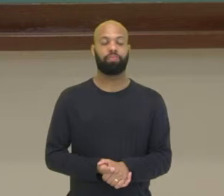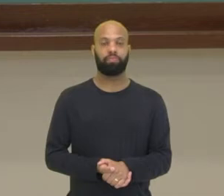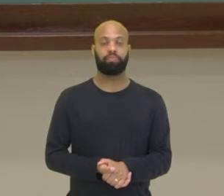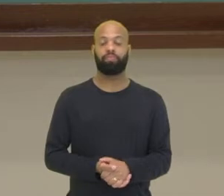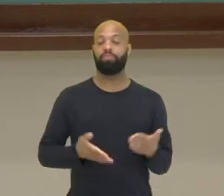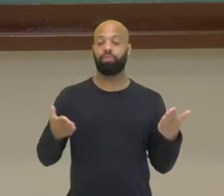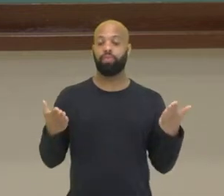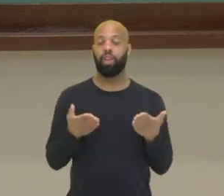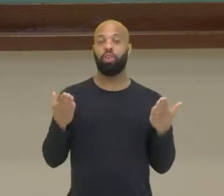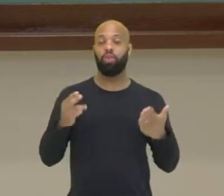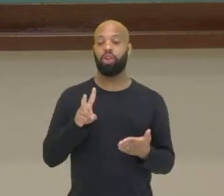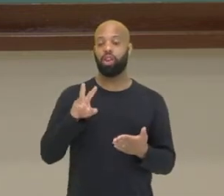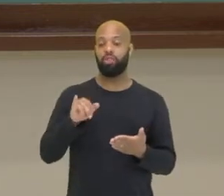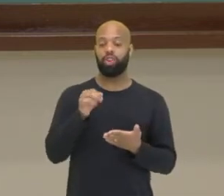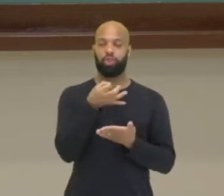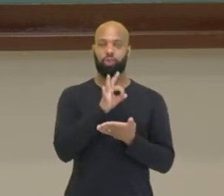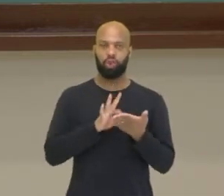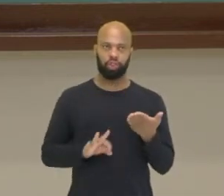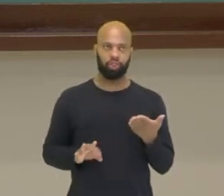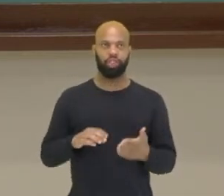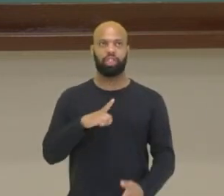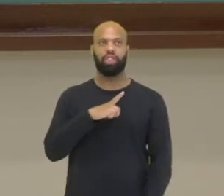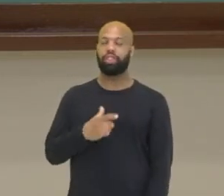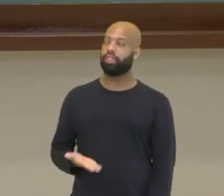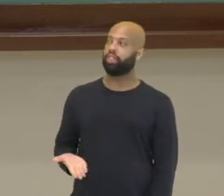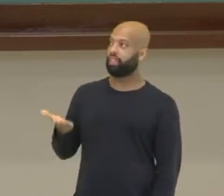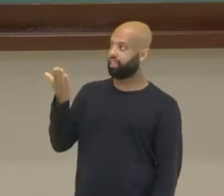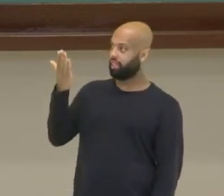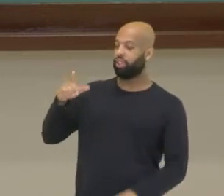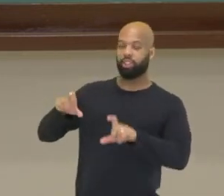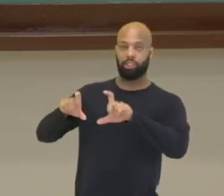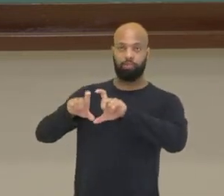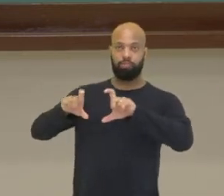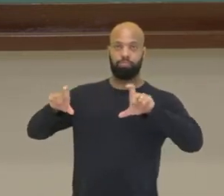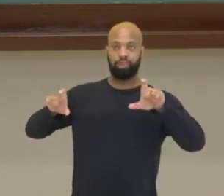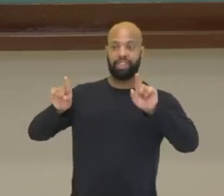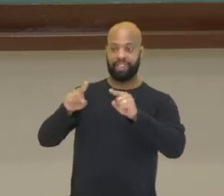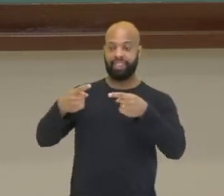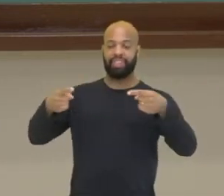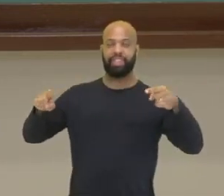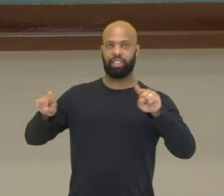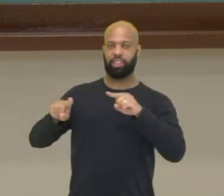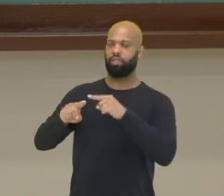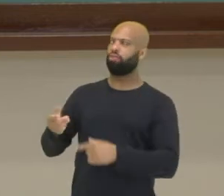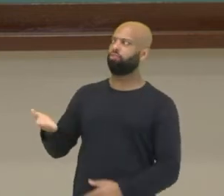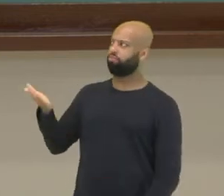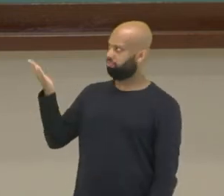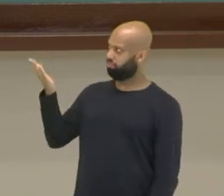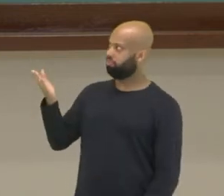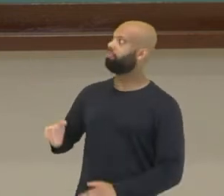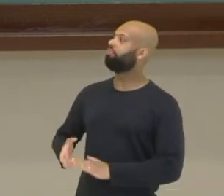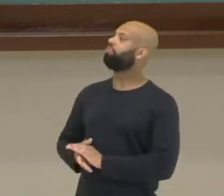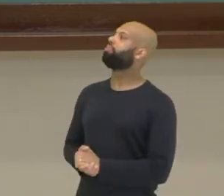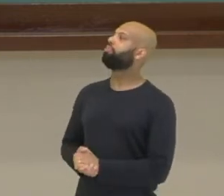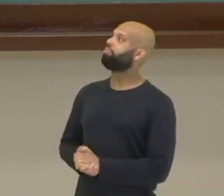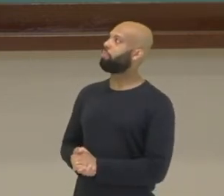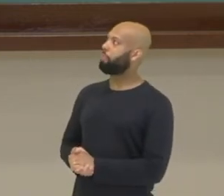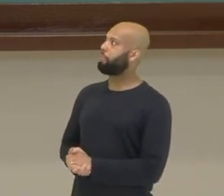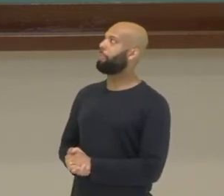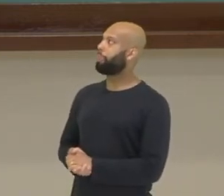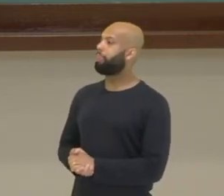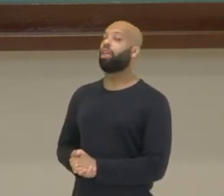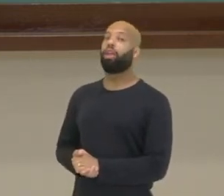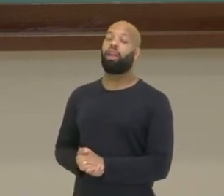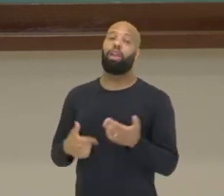Pessoal, vamos então corrigir, né? Nós temos essa estrofe, né? Ouviram do Ipiranga as margens plácidas, e para que a